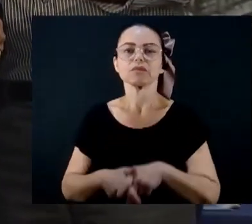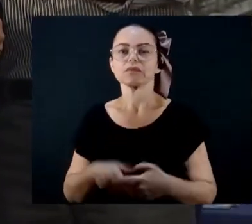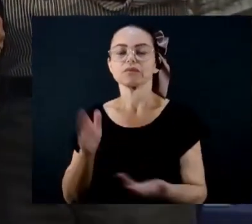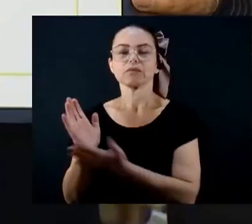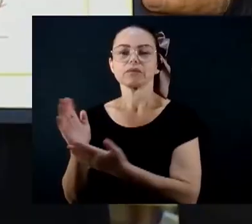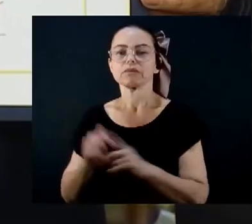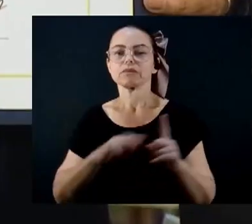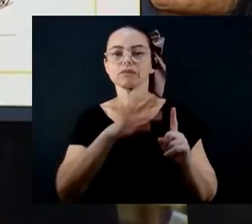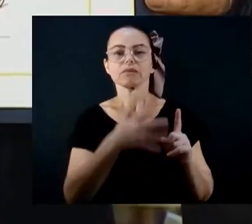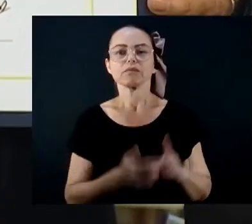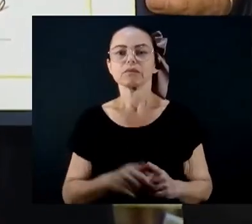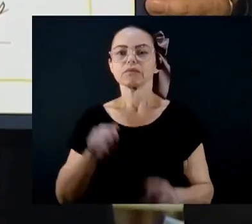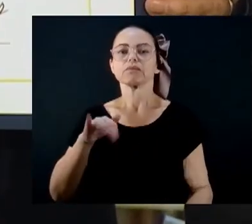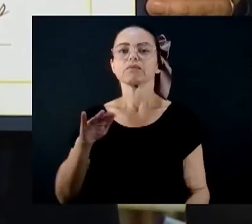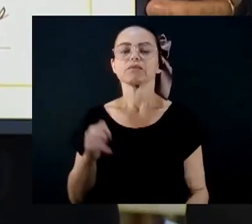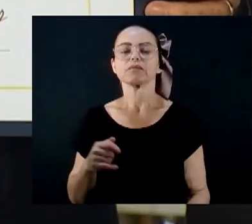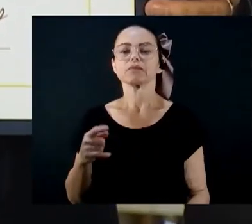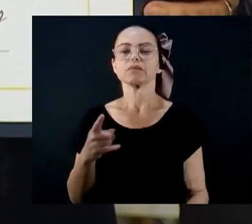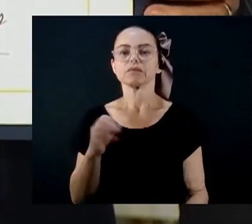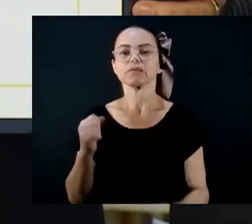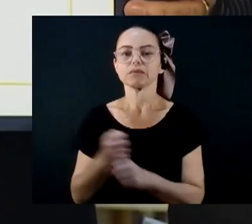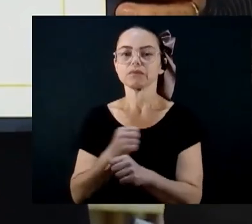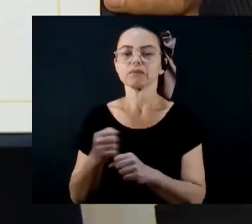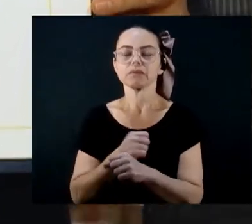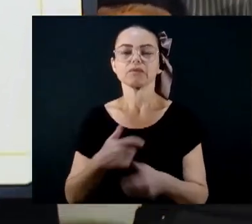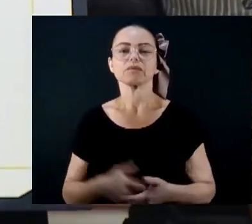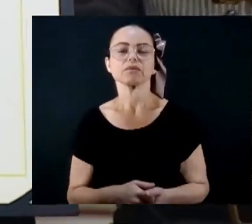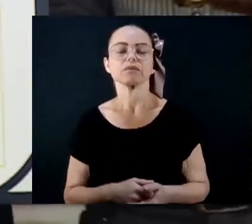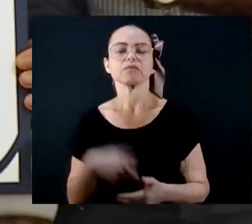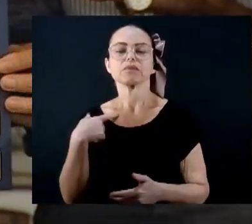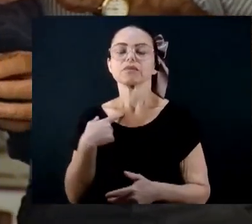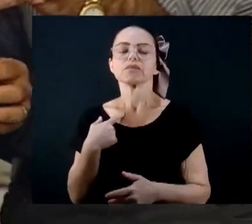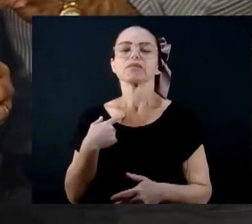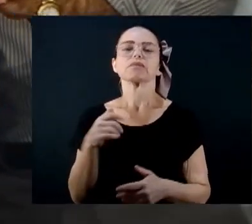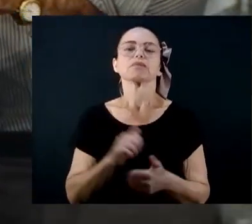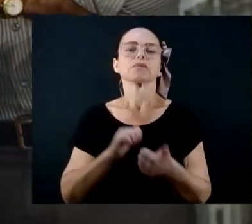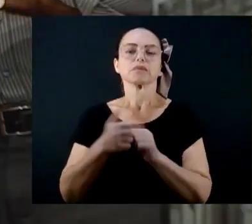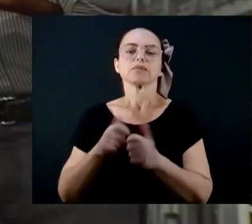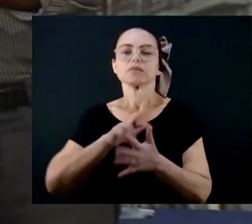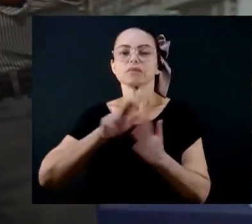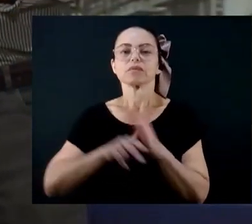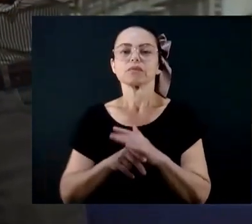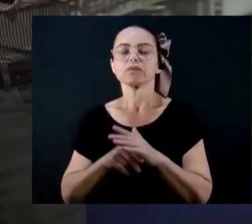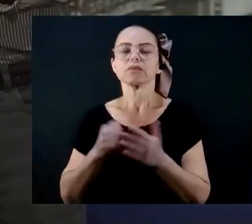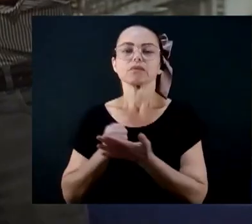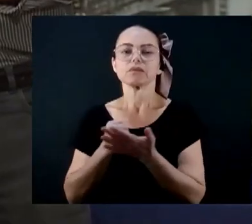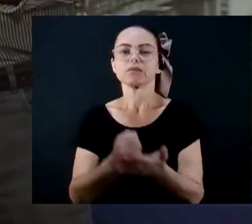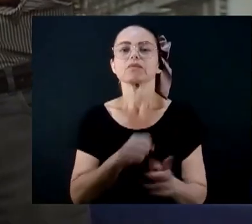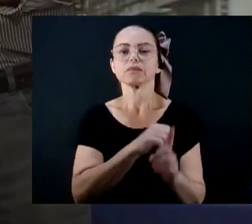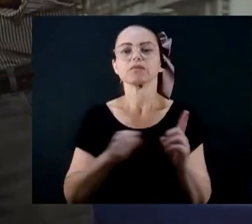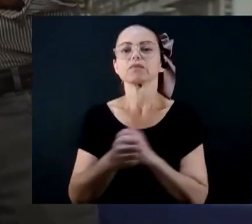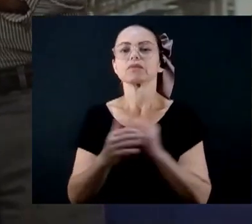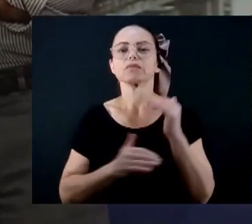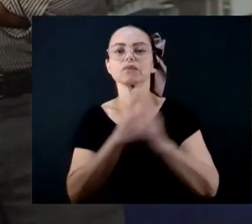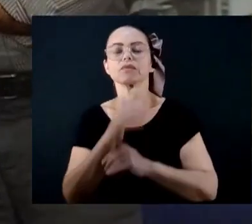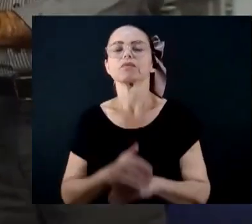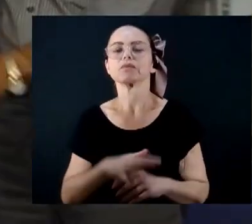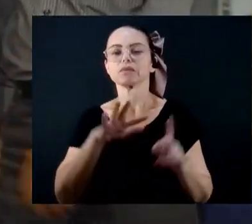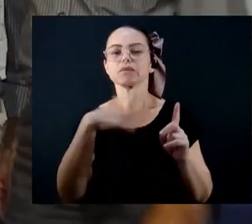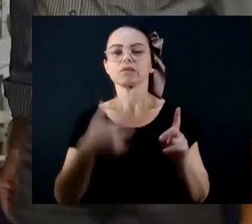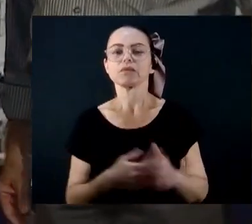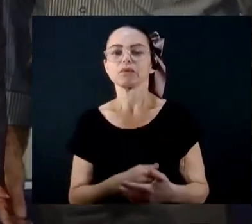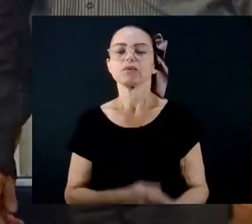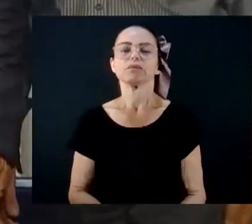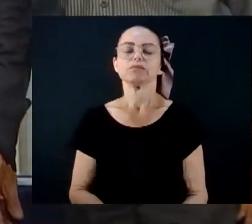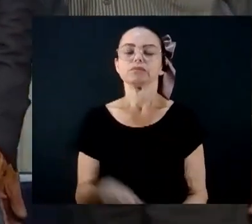destaca mais de uma década de dedicação ao esporte e às ações sociais desenvolvidas pelo homenageado, que